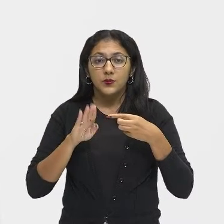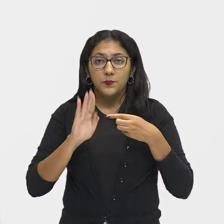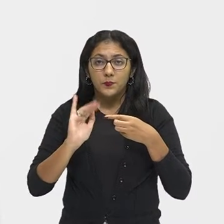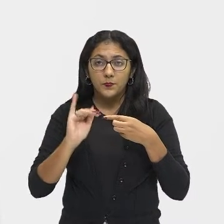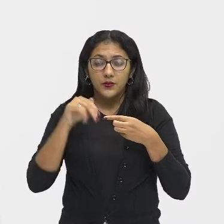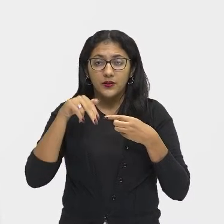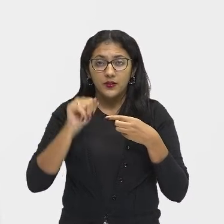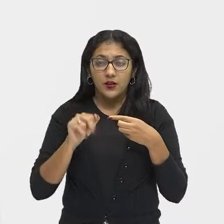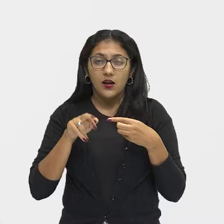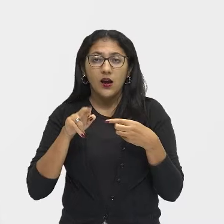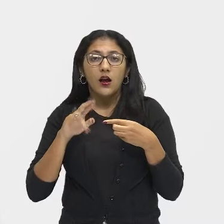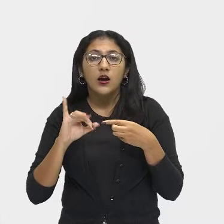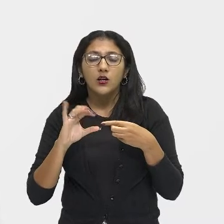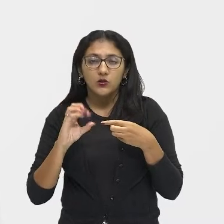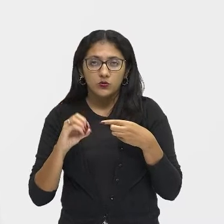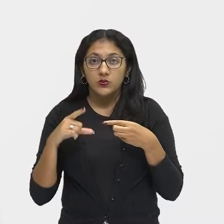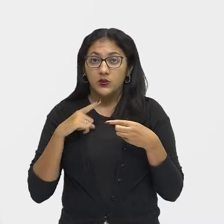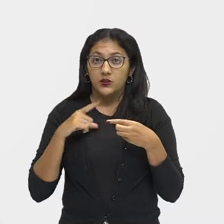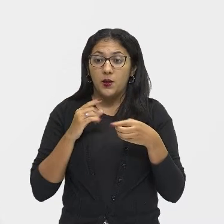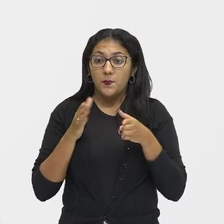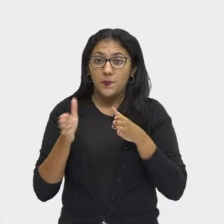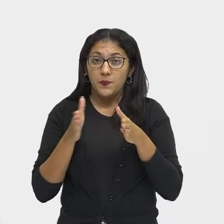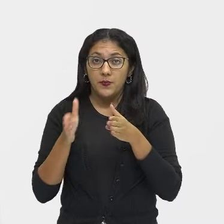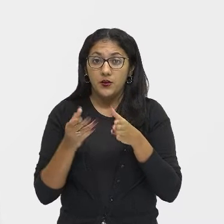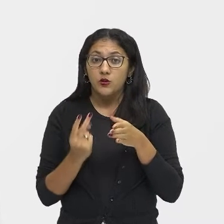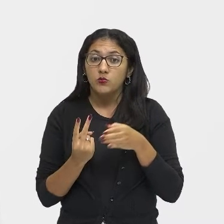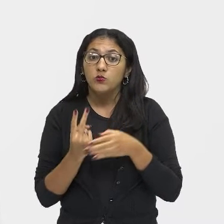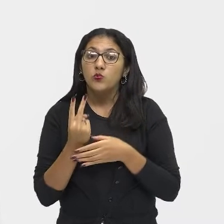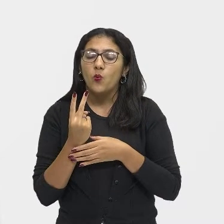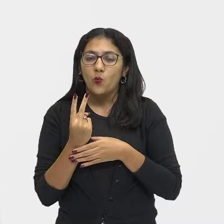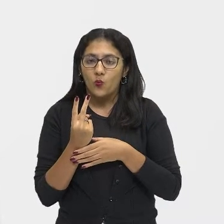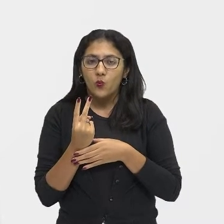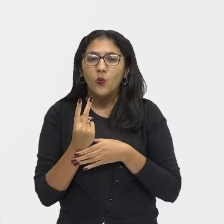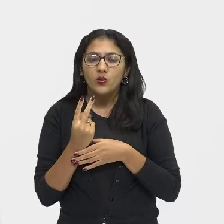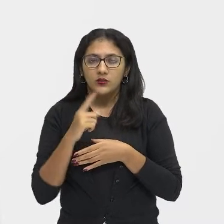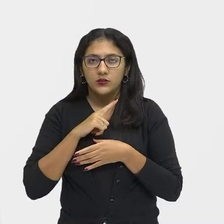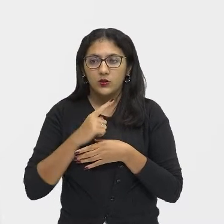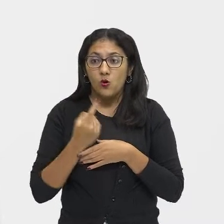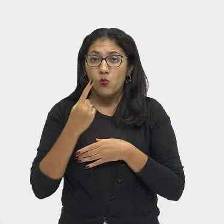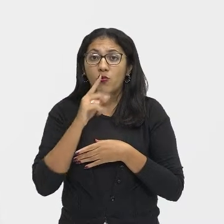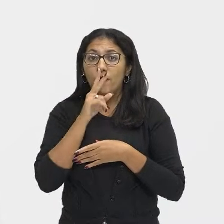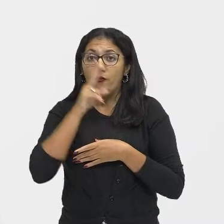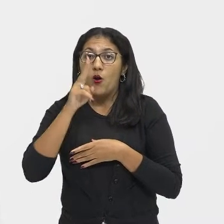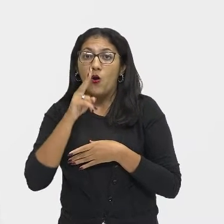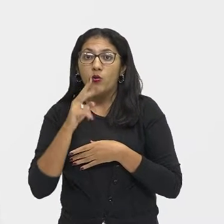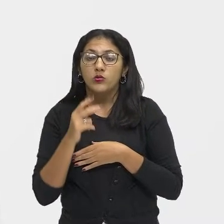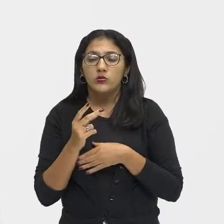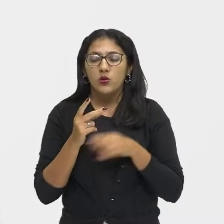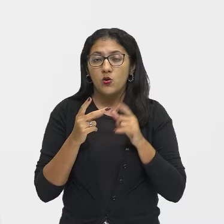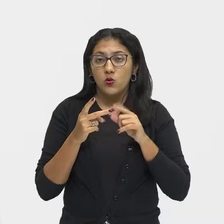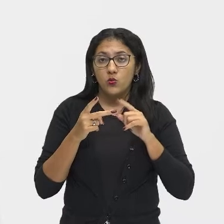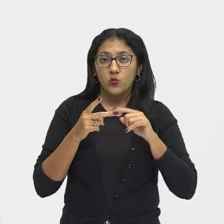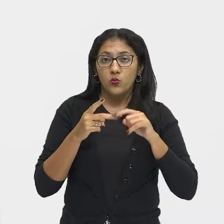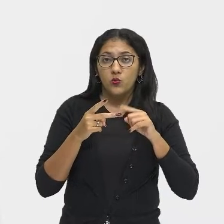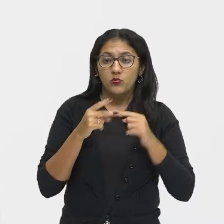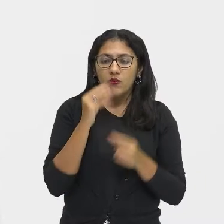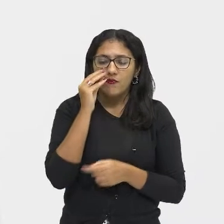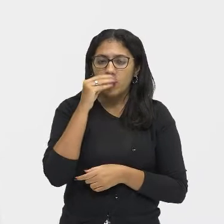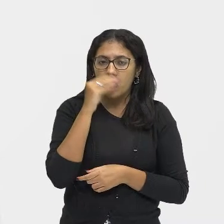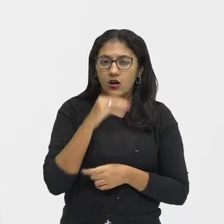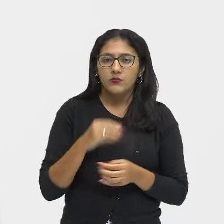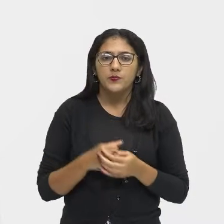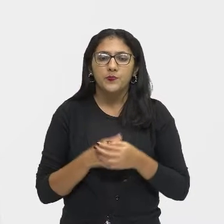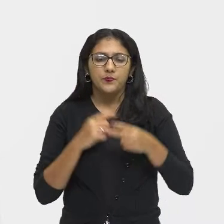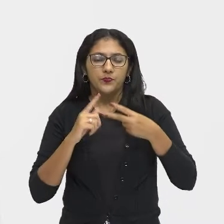que é composto por dois tempos, sendo um forte e um fraco. O ternário, que é composto por